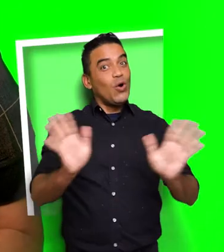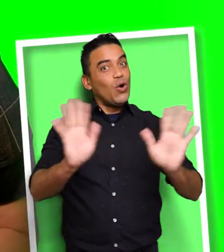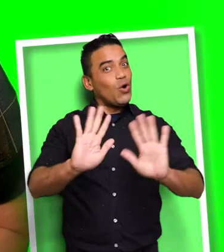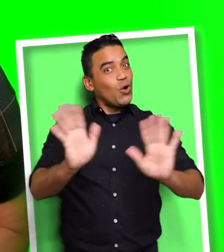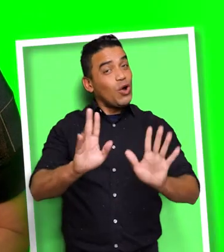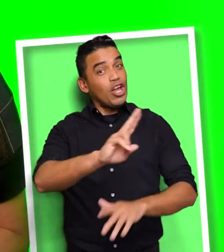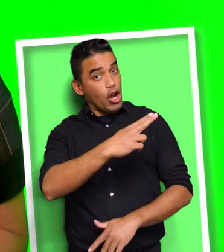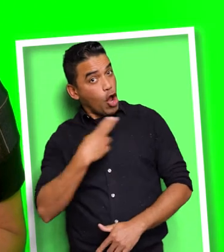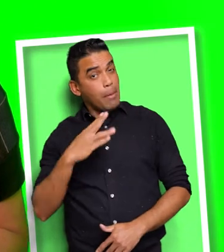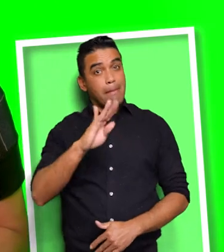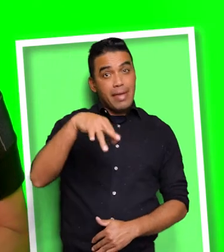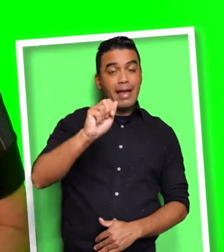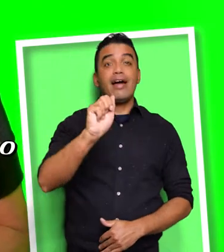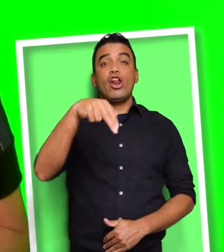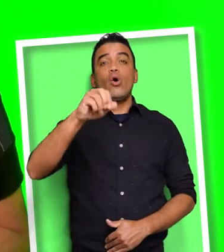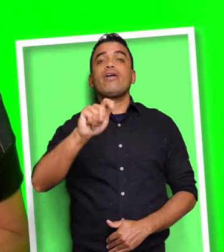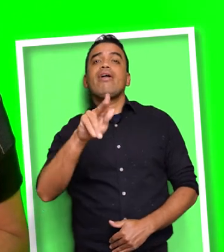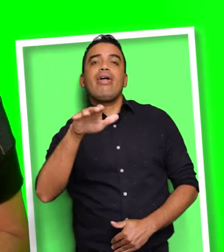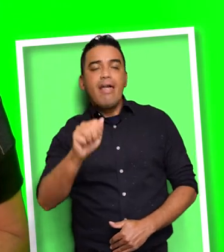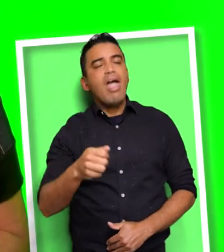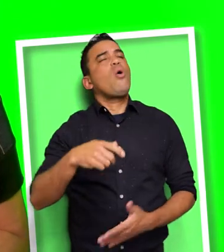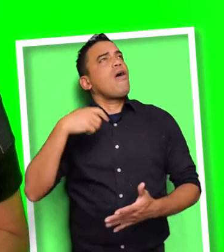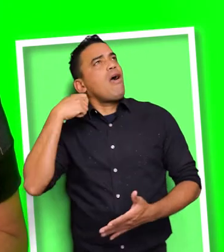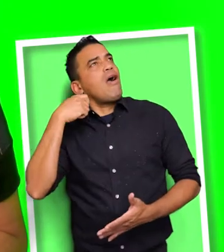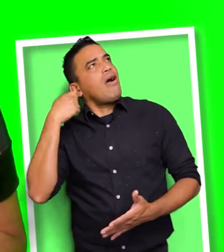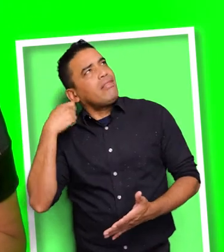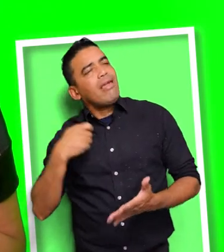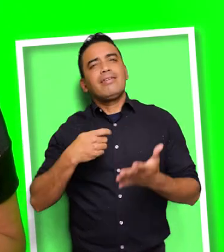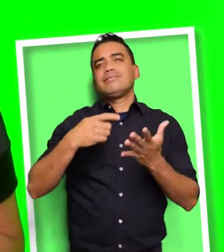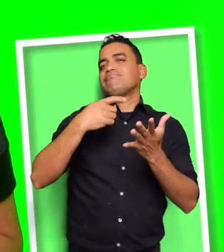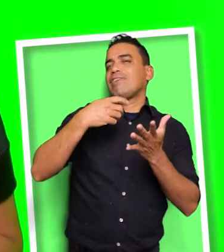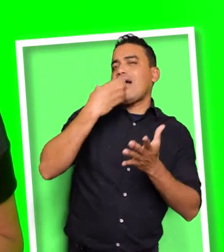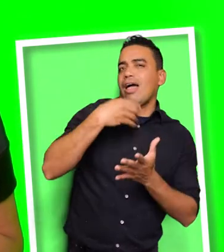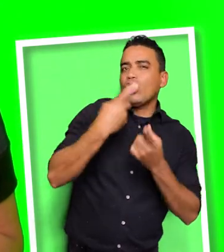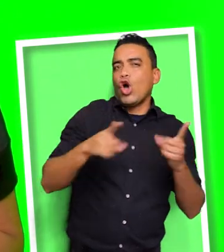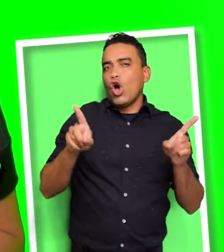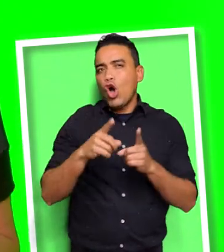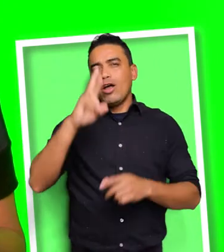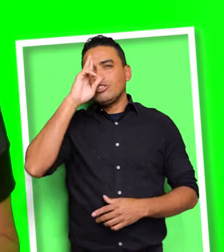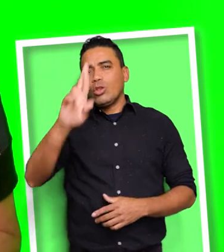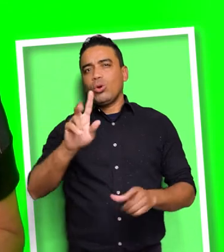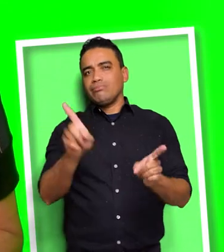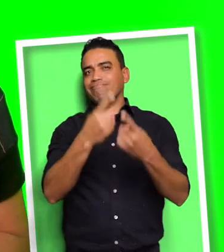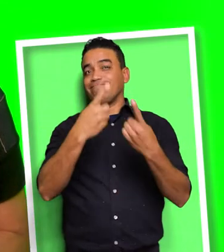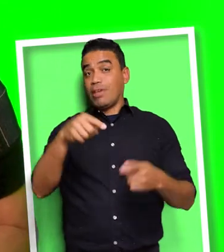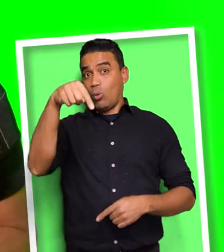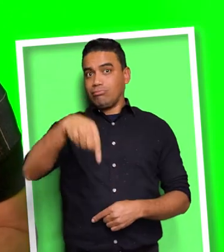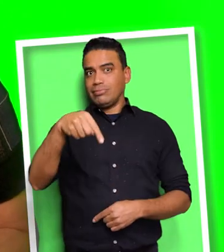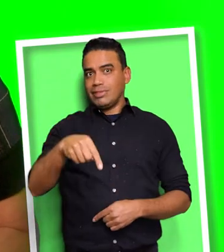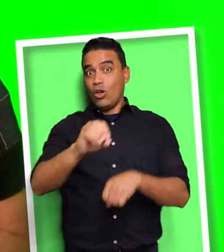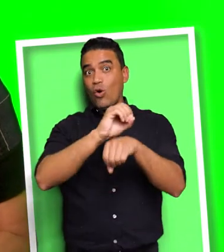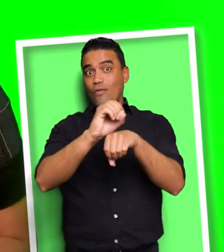Oi, gente, meu nome é Bia Nogueira e eu sou cantora, compositora, atriz, diretora musical e vim dar